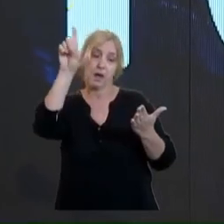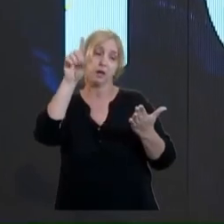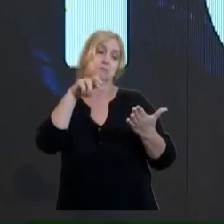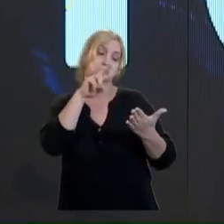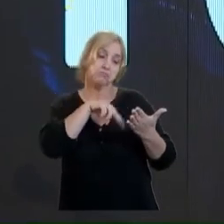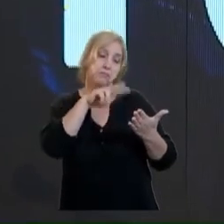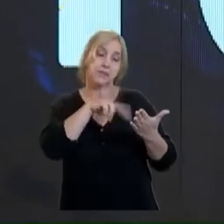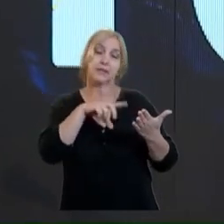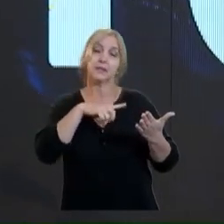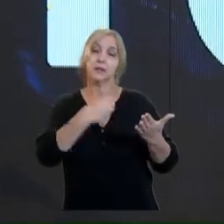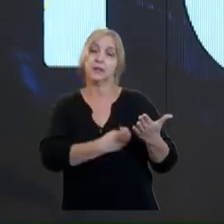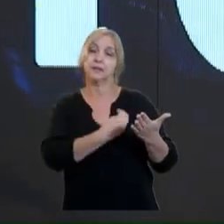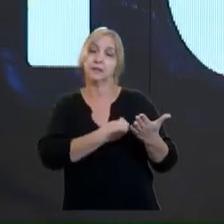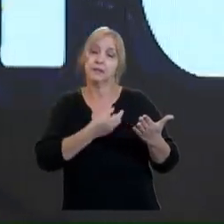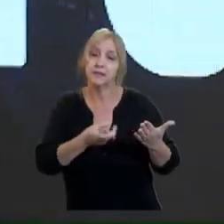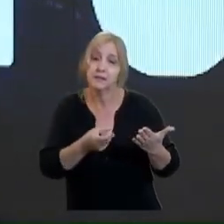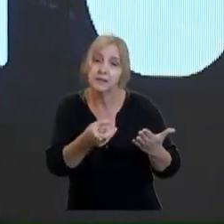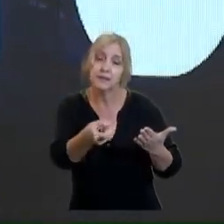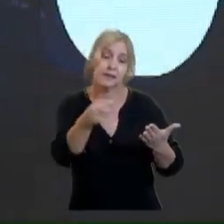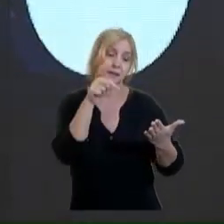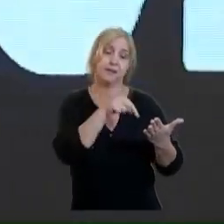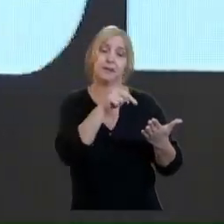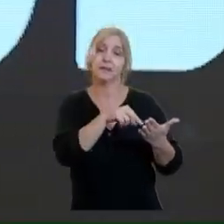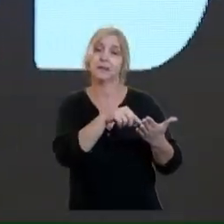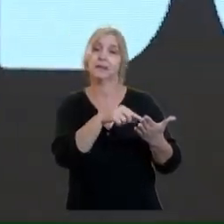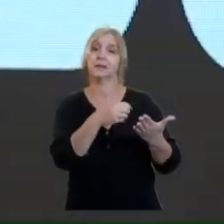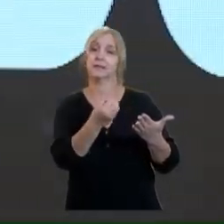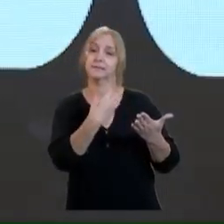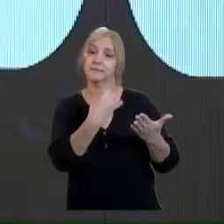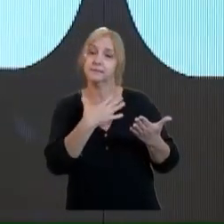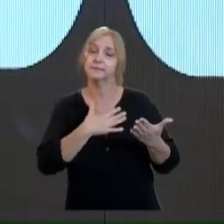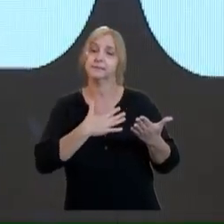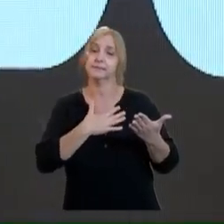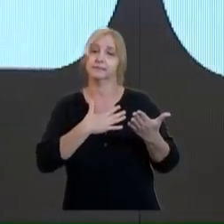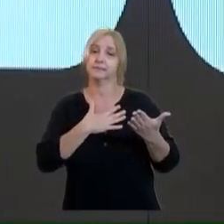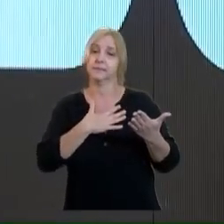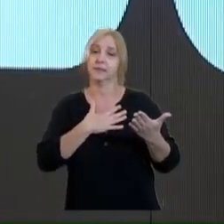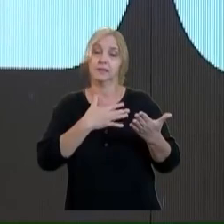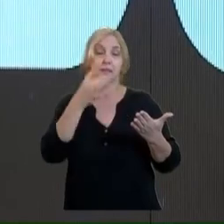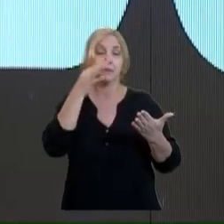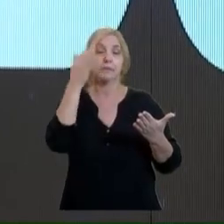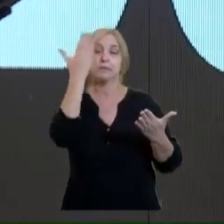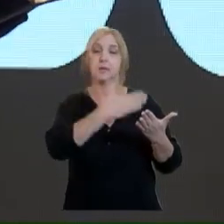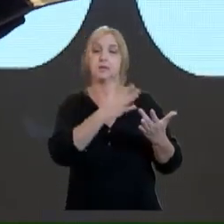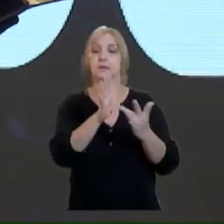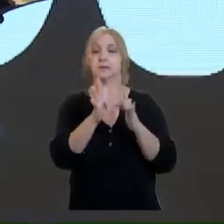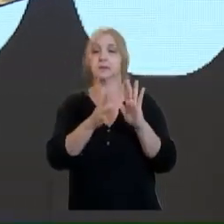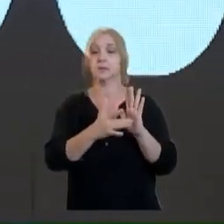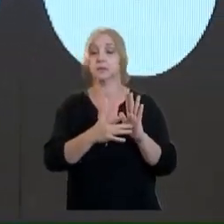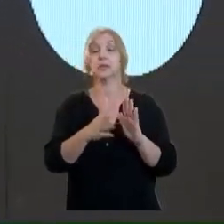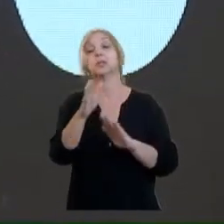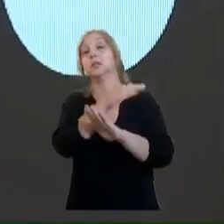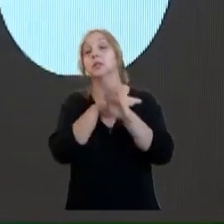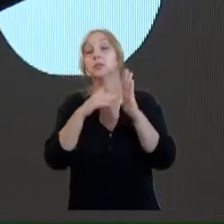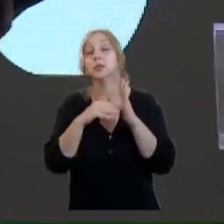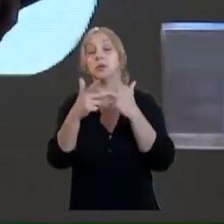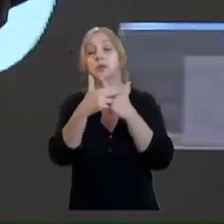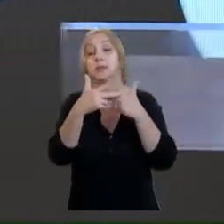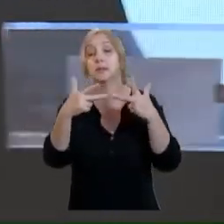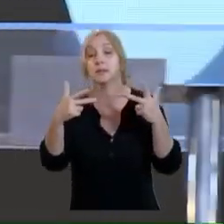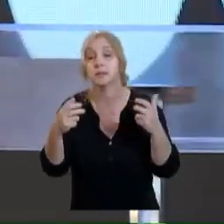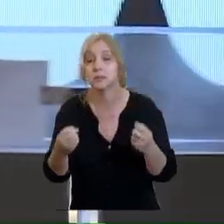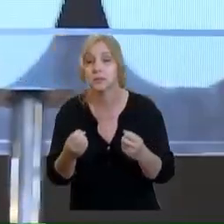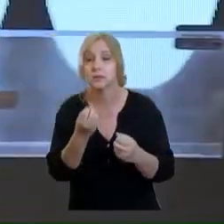nelas a vida eterna, e são elas que de mim testificam. Sabemos que todas as coisas